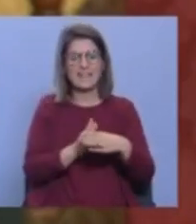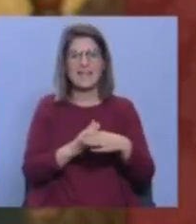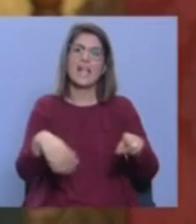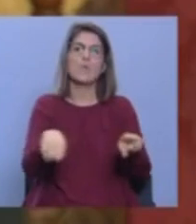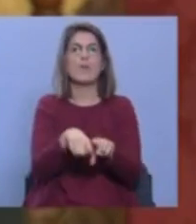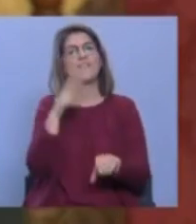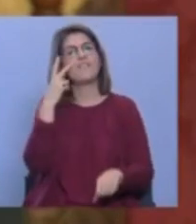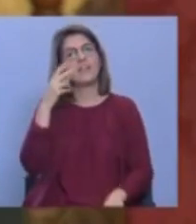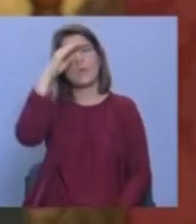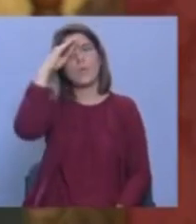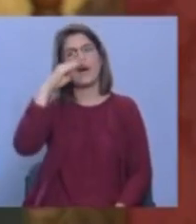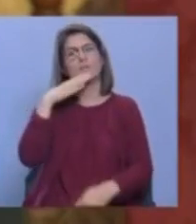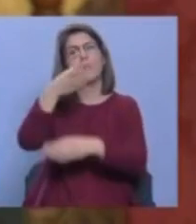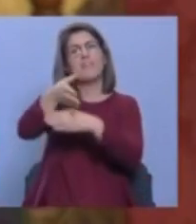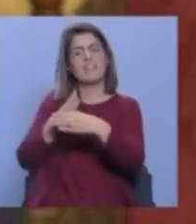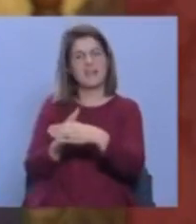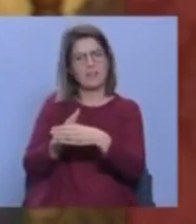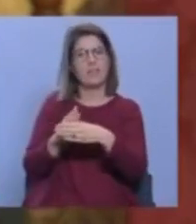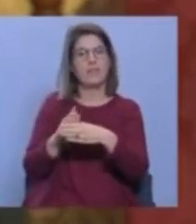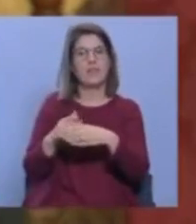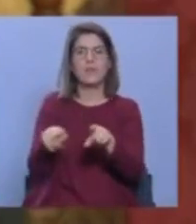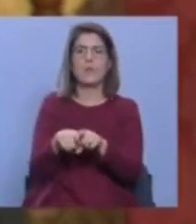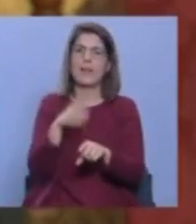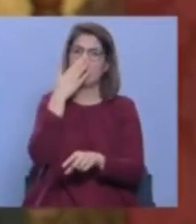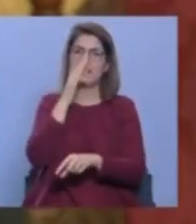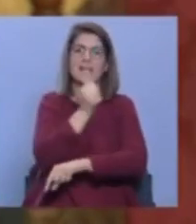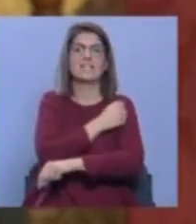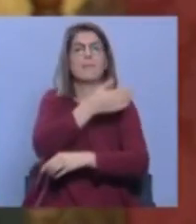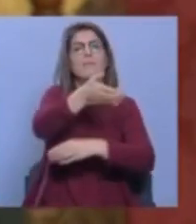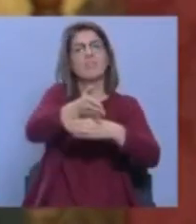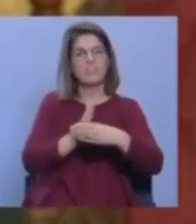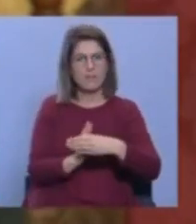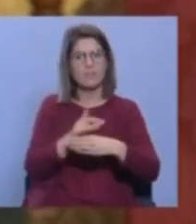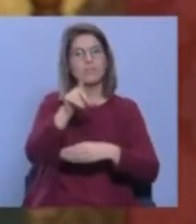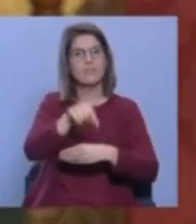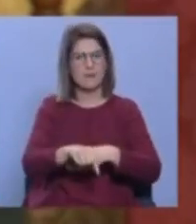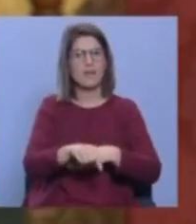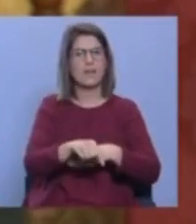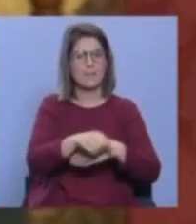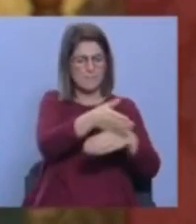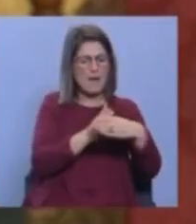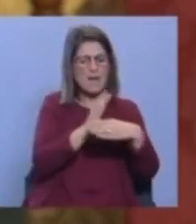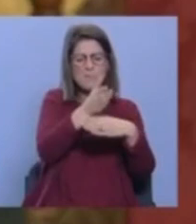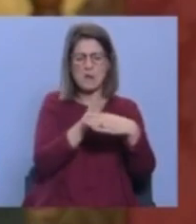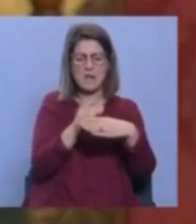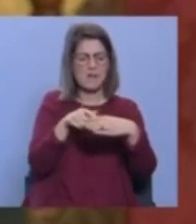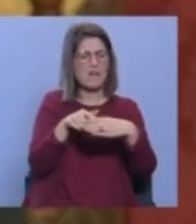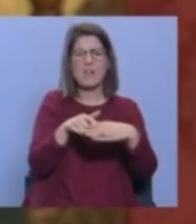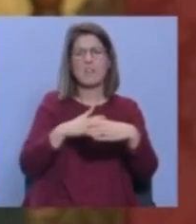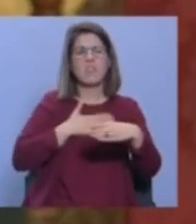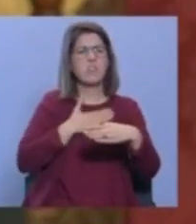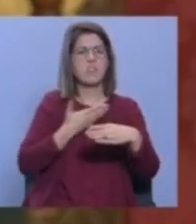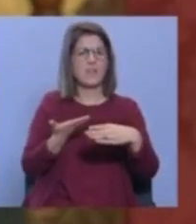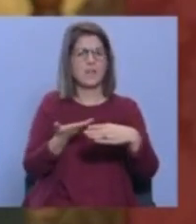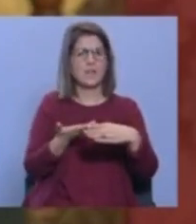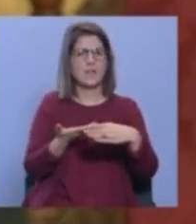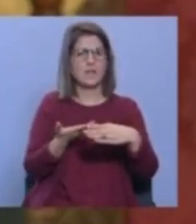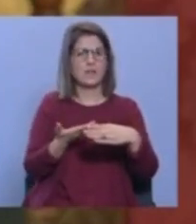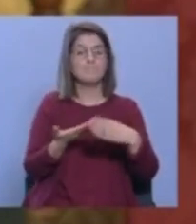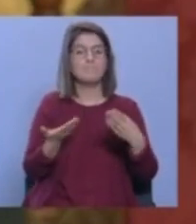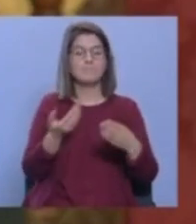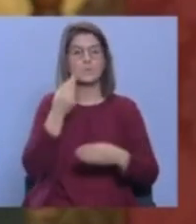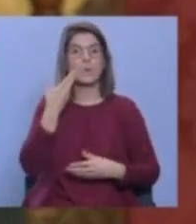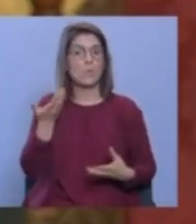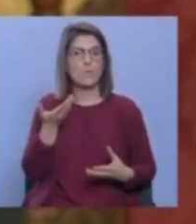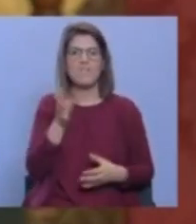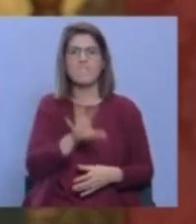quarto, em meia habitação. E não é isto que nós queremos. De que forma?